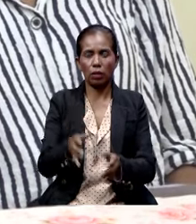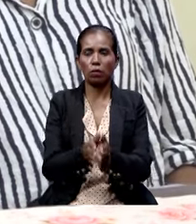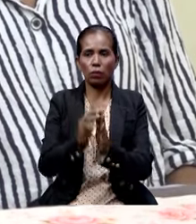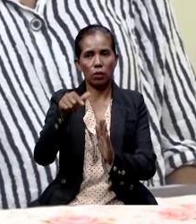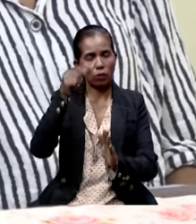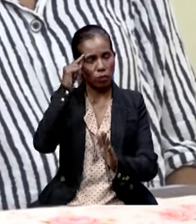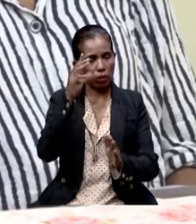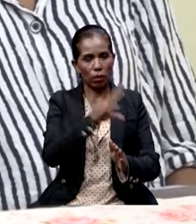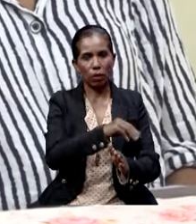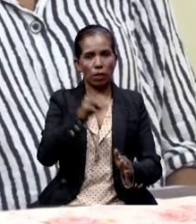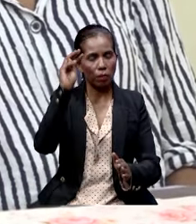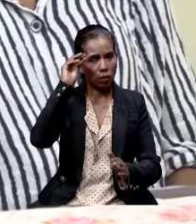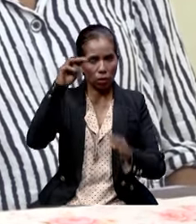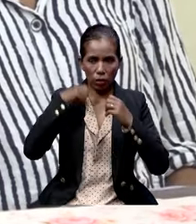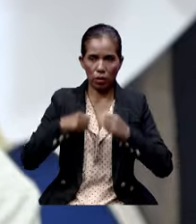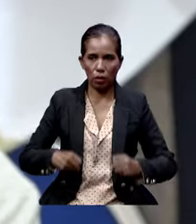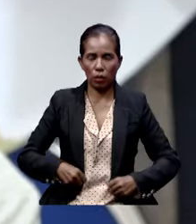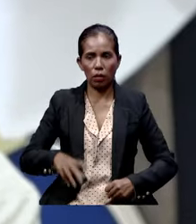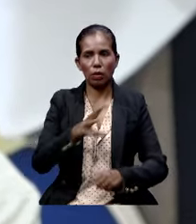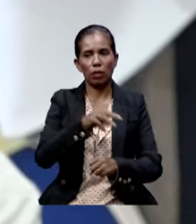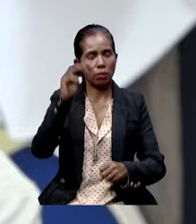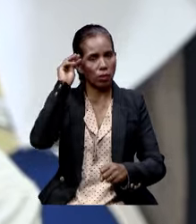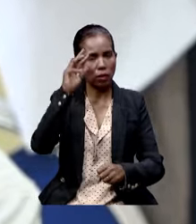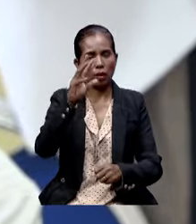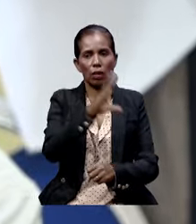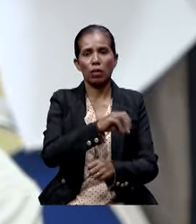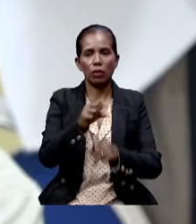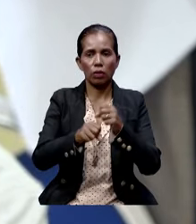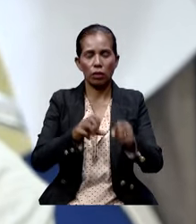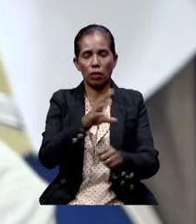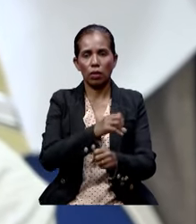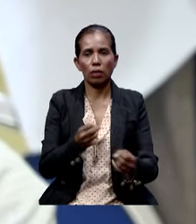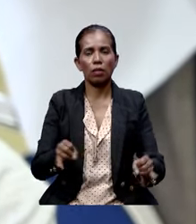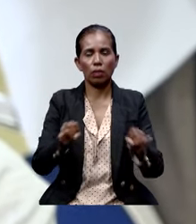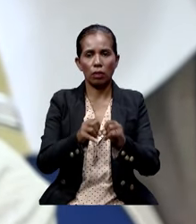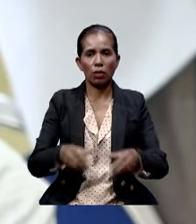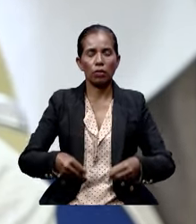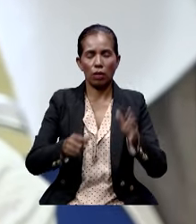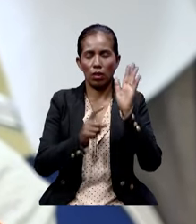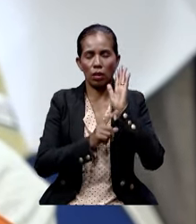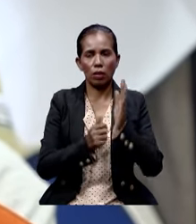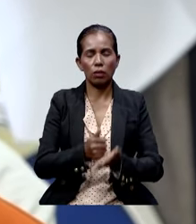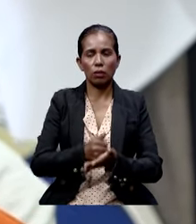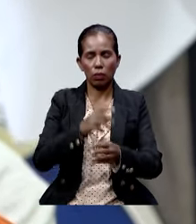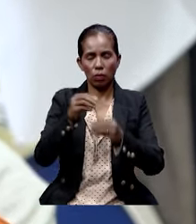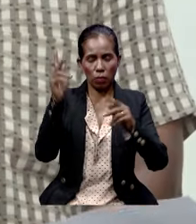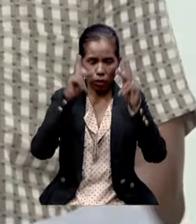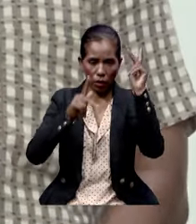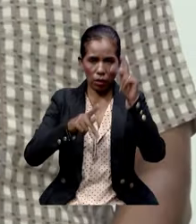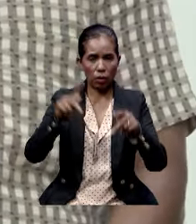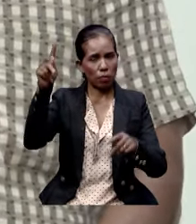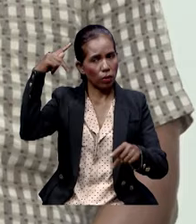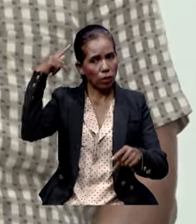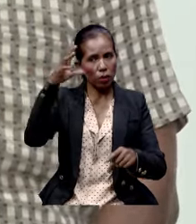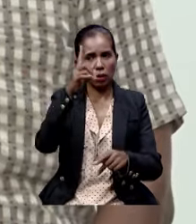governo lhe o Ministério Saúde no Ministério Solidariedade Social no Inclusão atufou atenção com o abacaso psicossocial